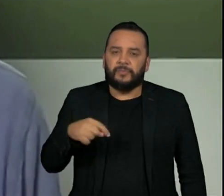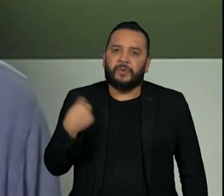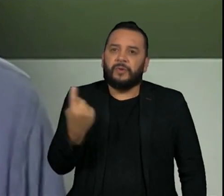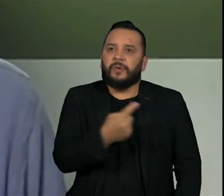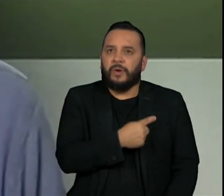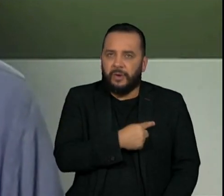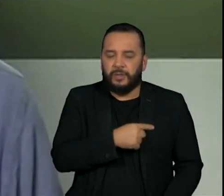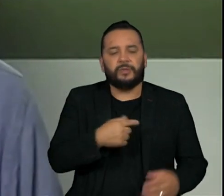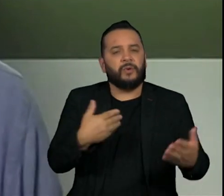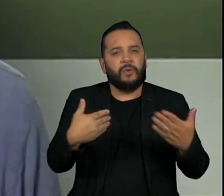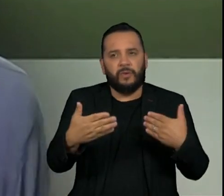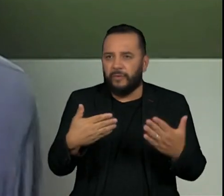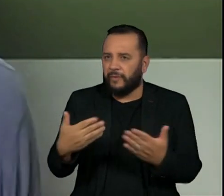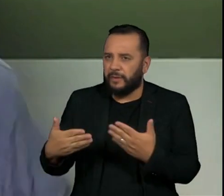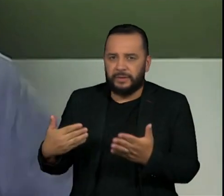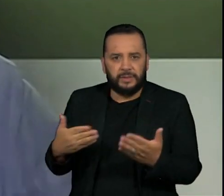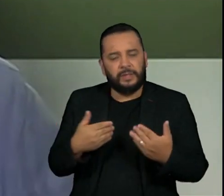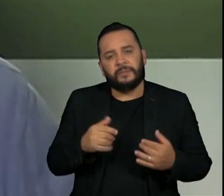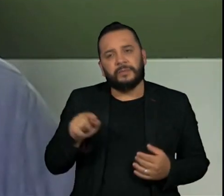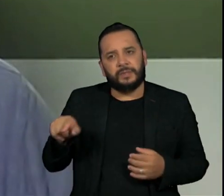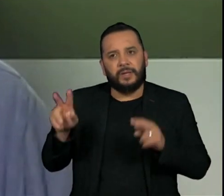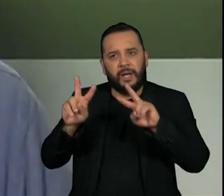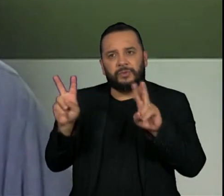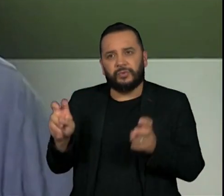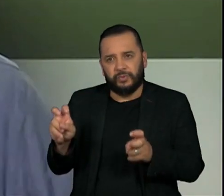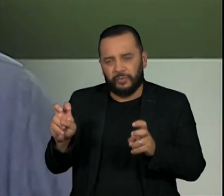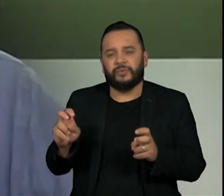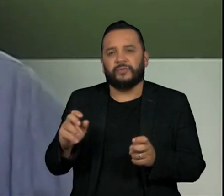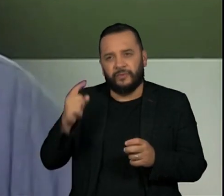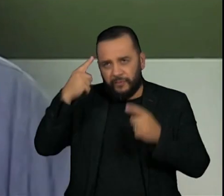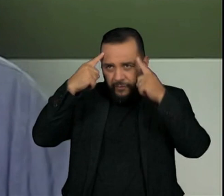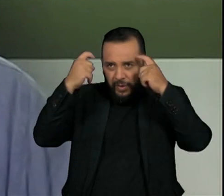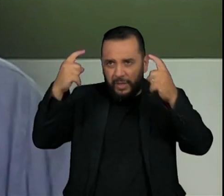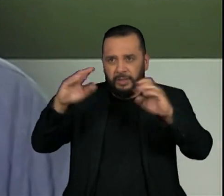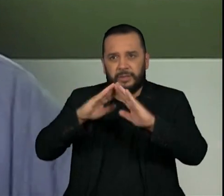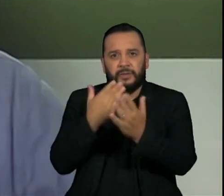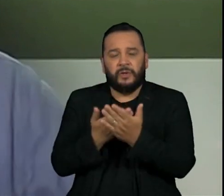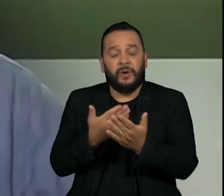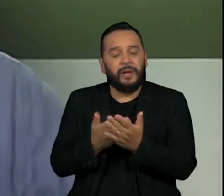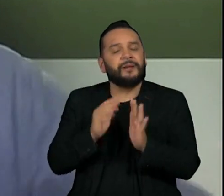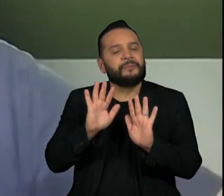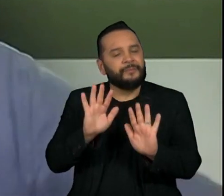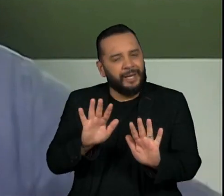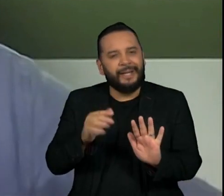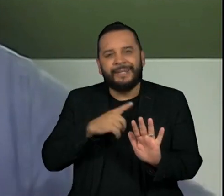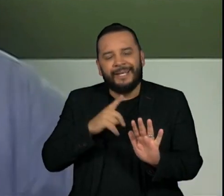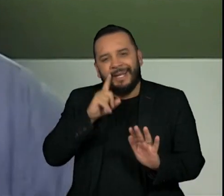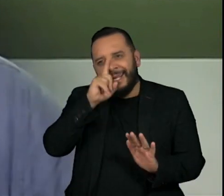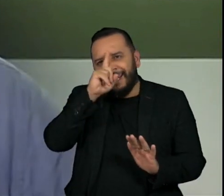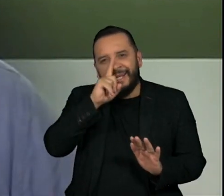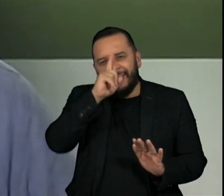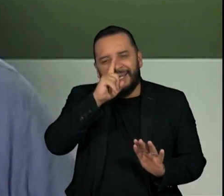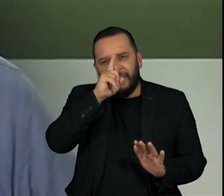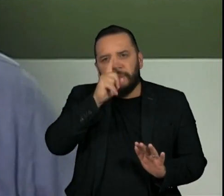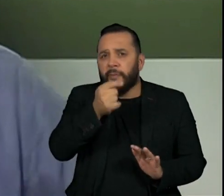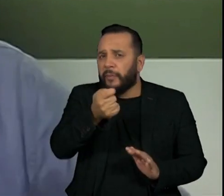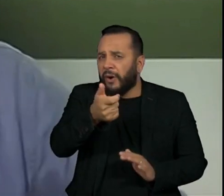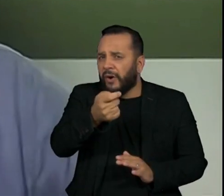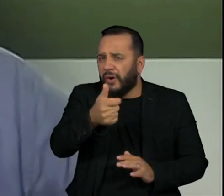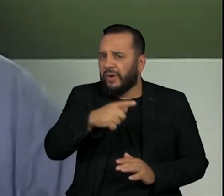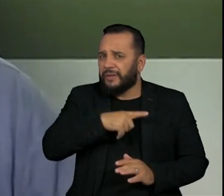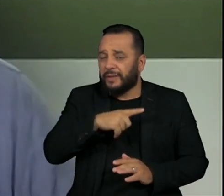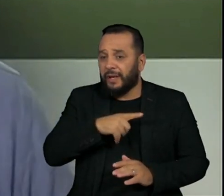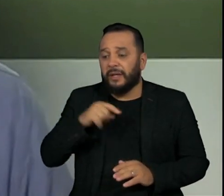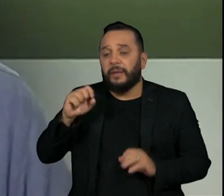de estar conversando sobre esses assuntos, porque, como já foi dito, né, o risco é mínimo, é muito mais provável estatisticamente que o